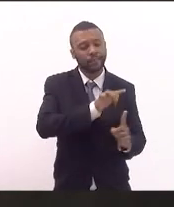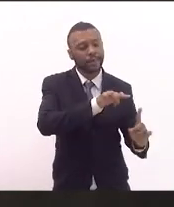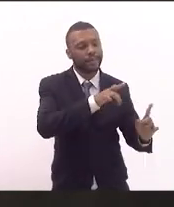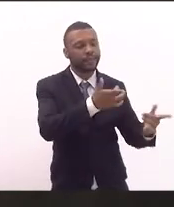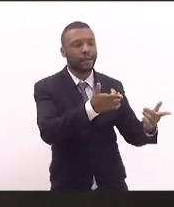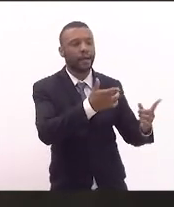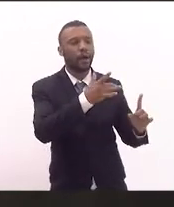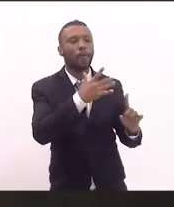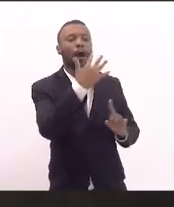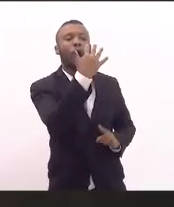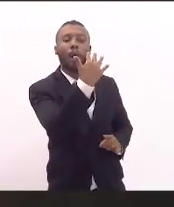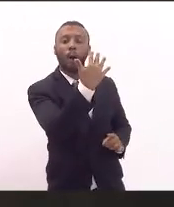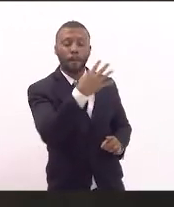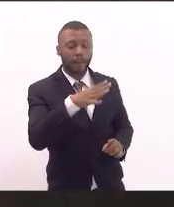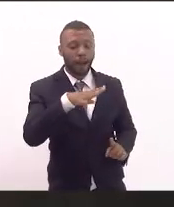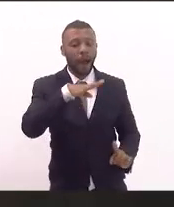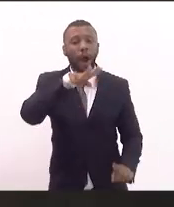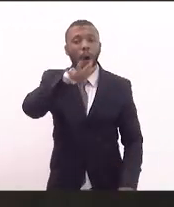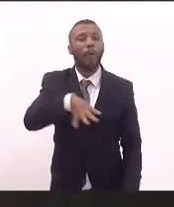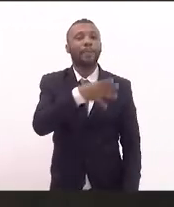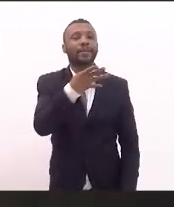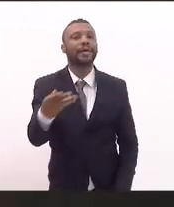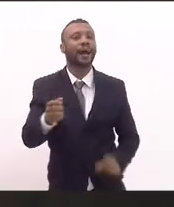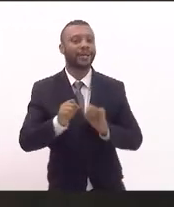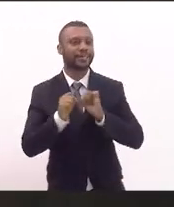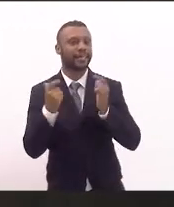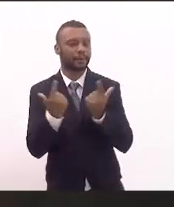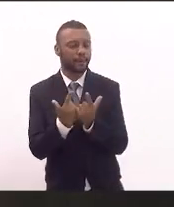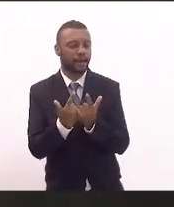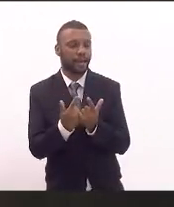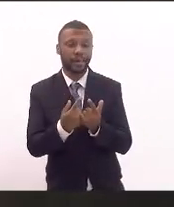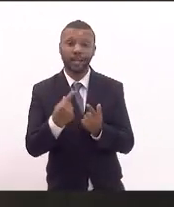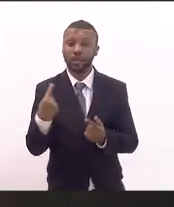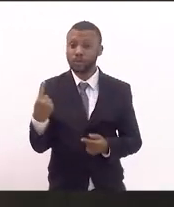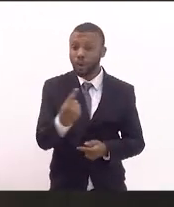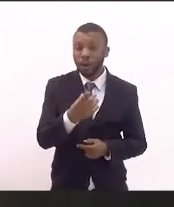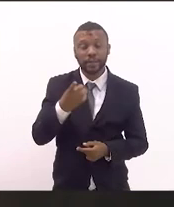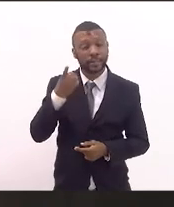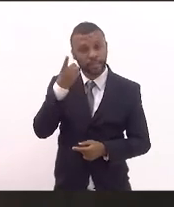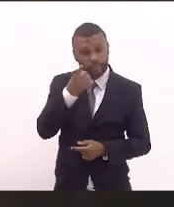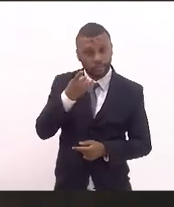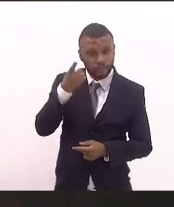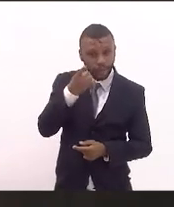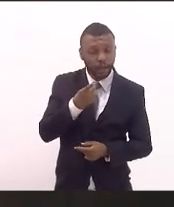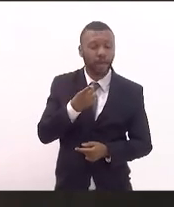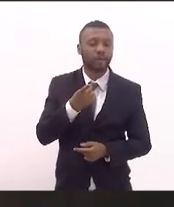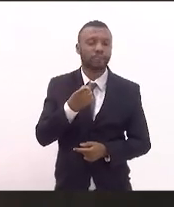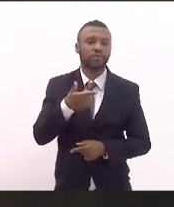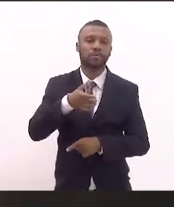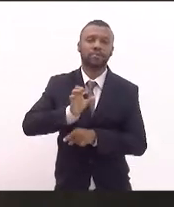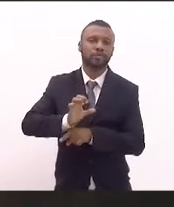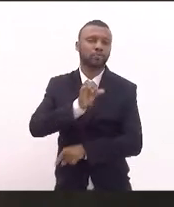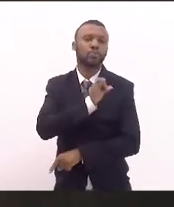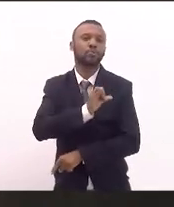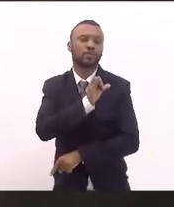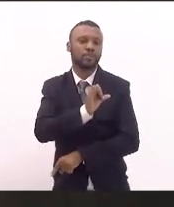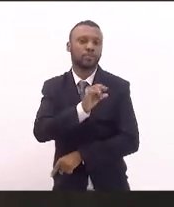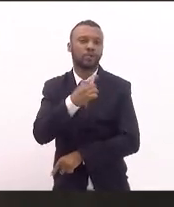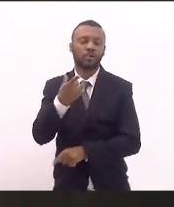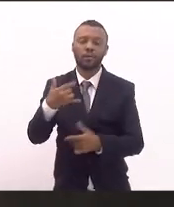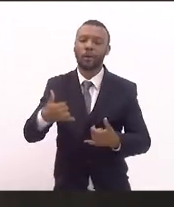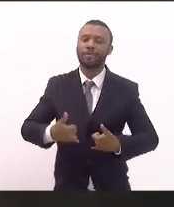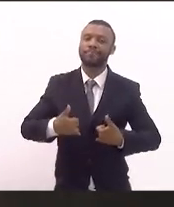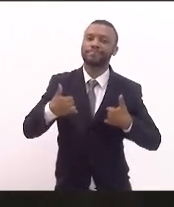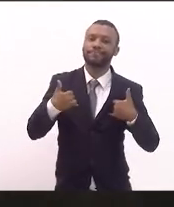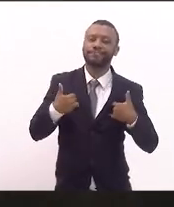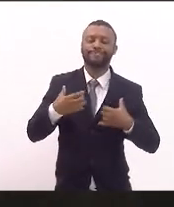aqui na Assembleia. Nós, deputados estaduais, deputadas, somos homenageados com a presença da